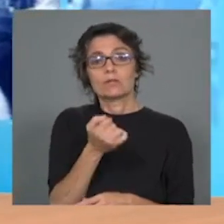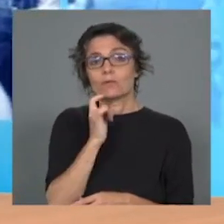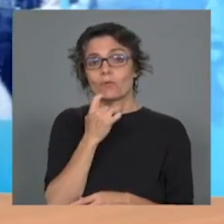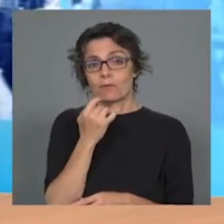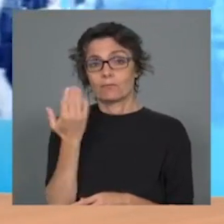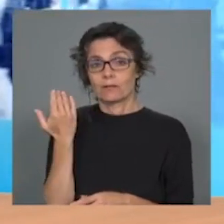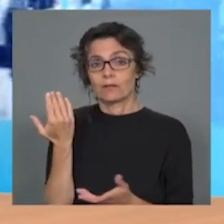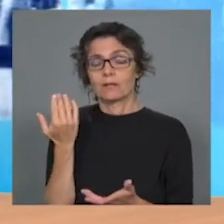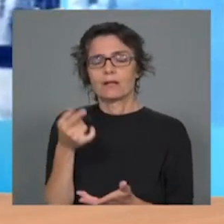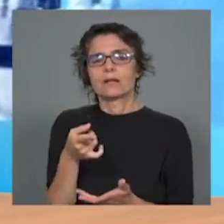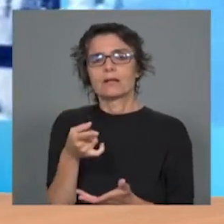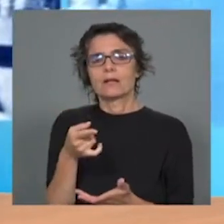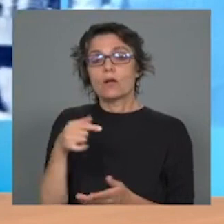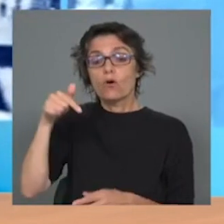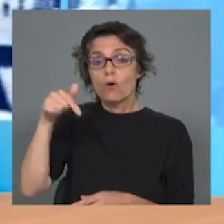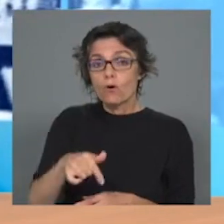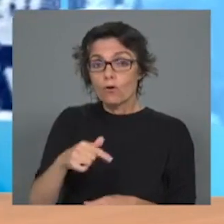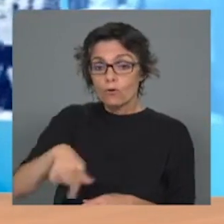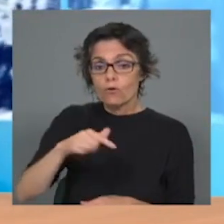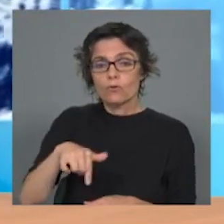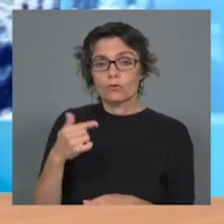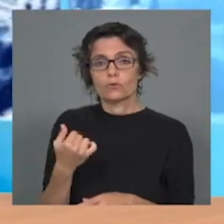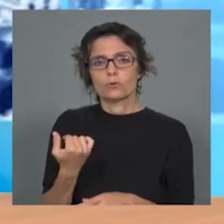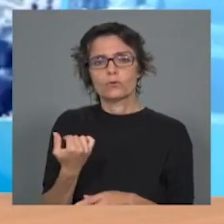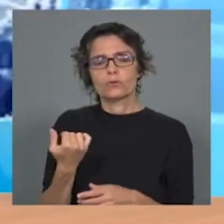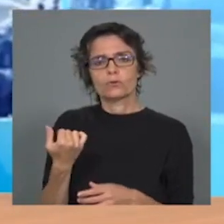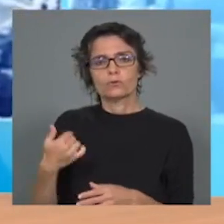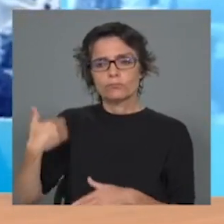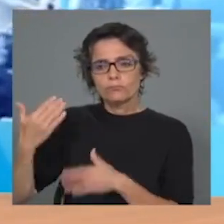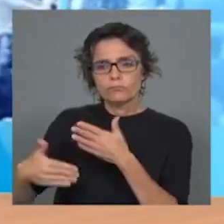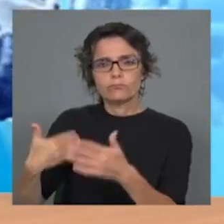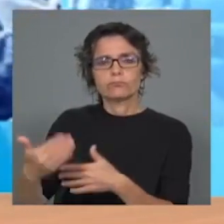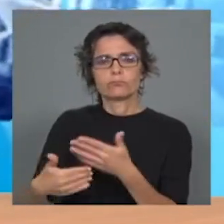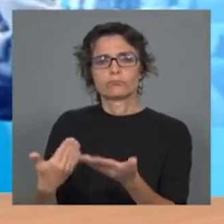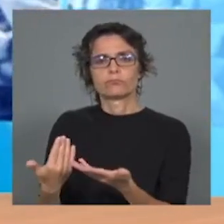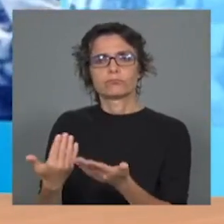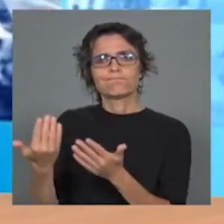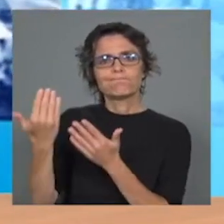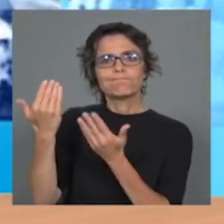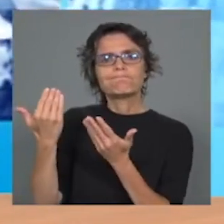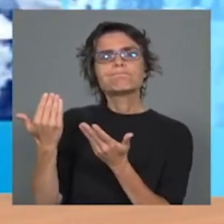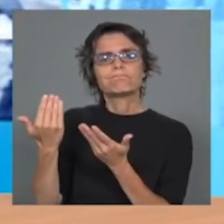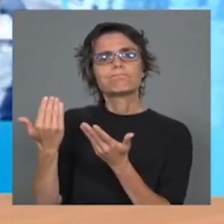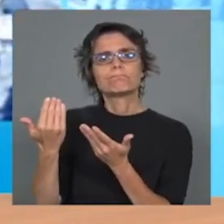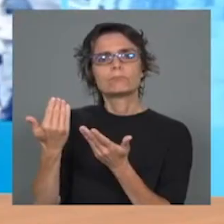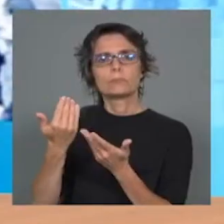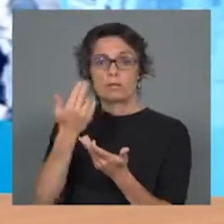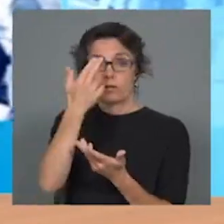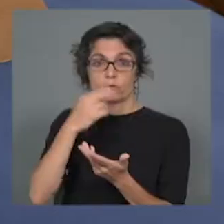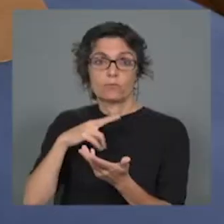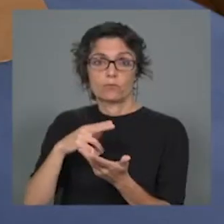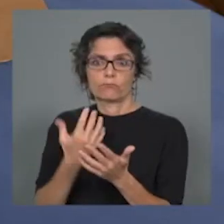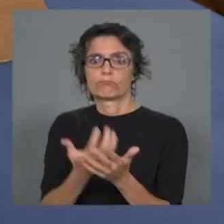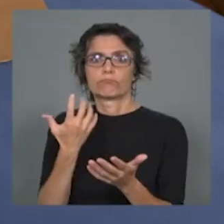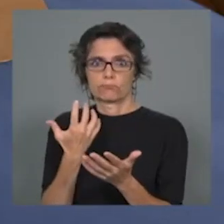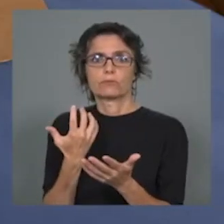em que nós estamos a começar as comemorações daquilo que foi um momento de viragem na nossa história